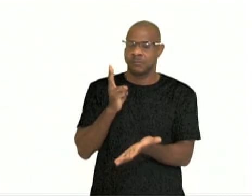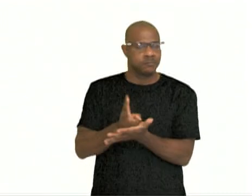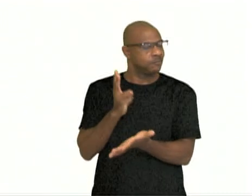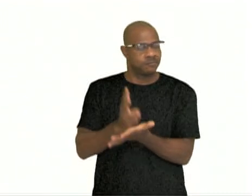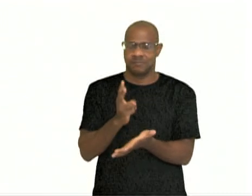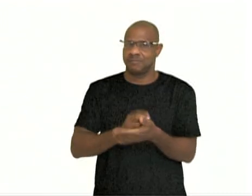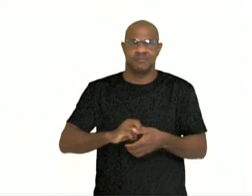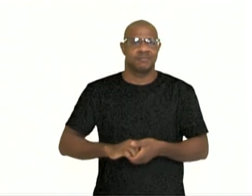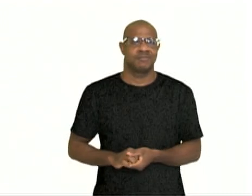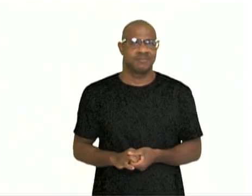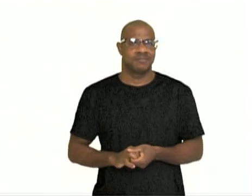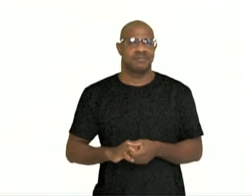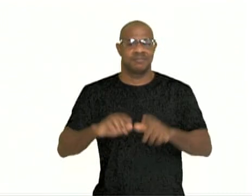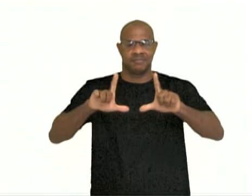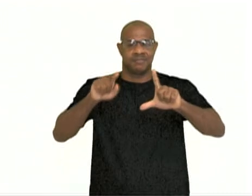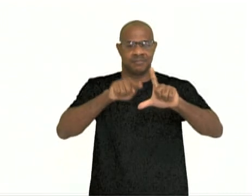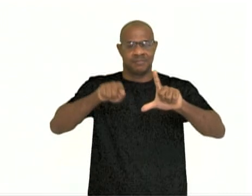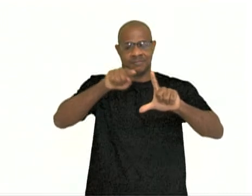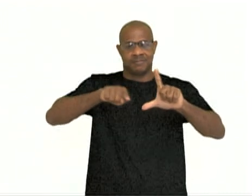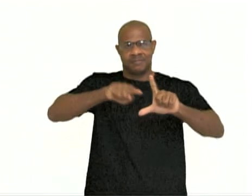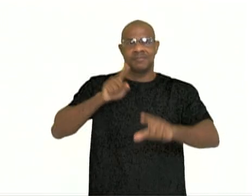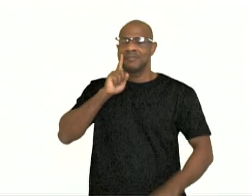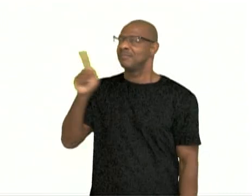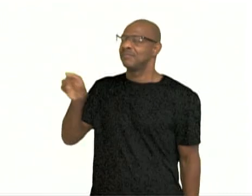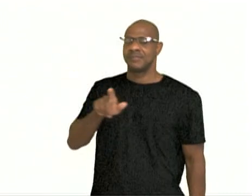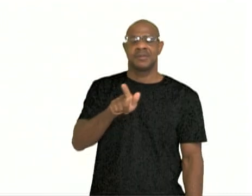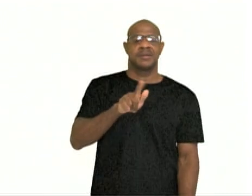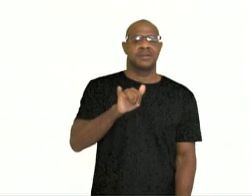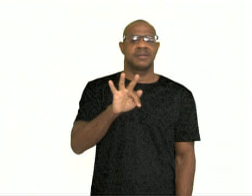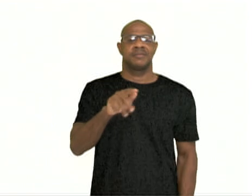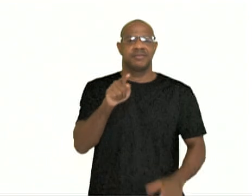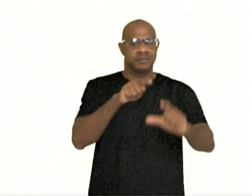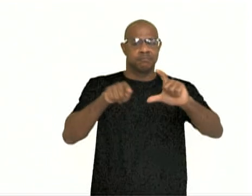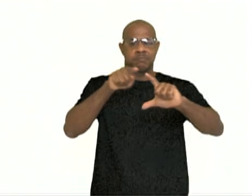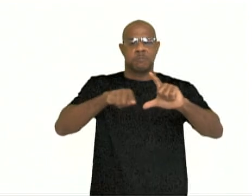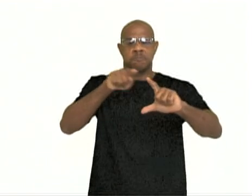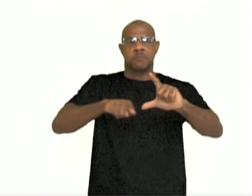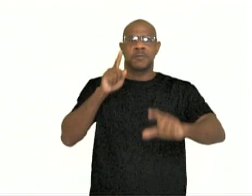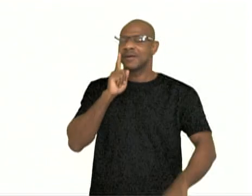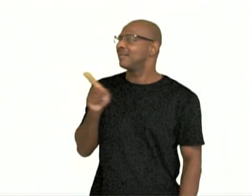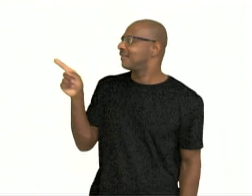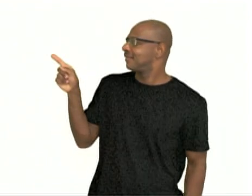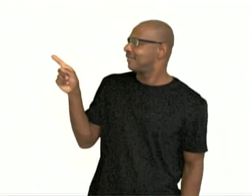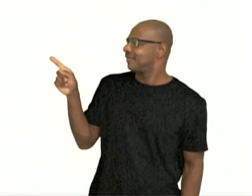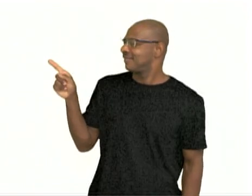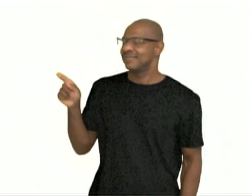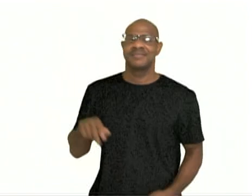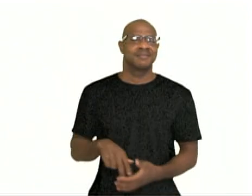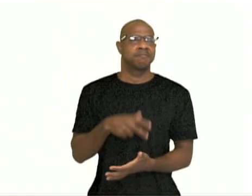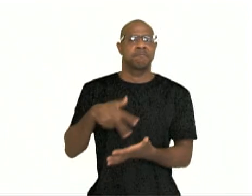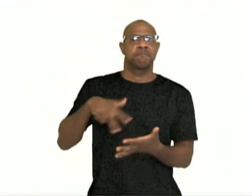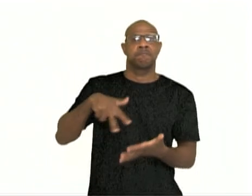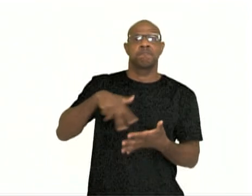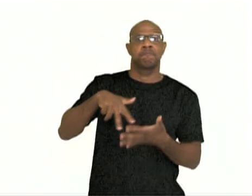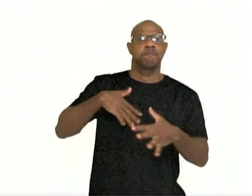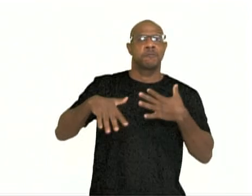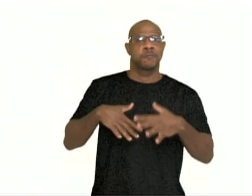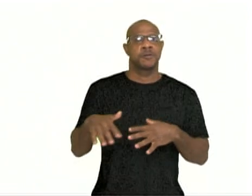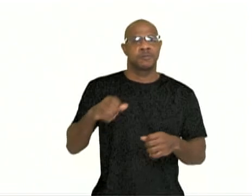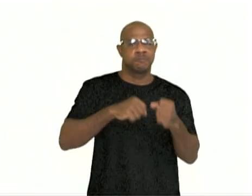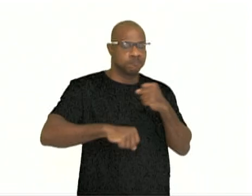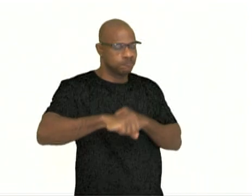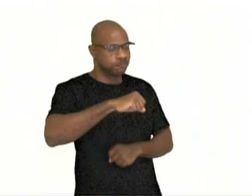E quando nós formos colocar os golpes, né, o movimento também não vai parar. Ele